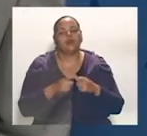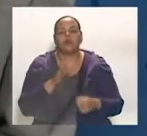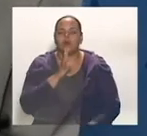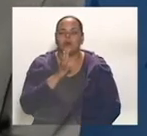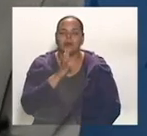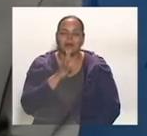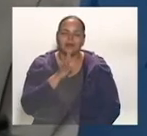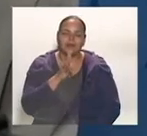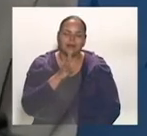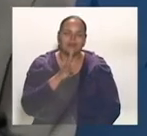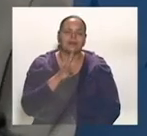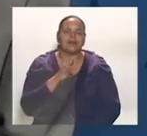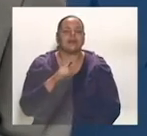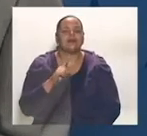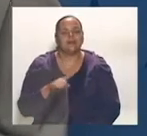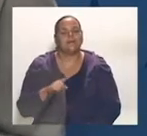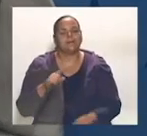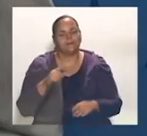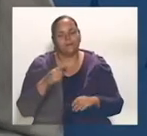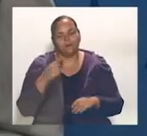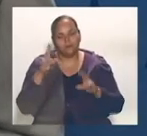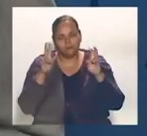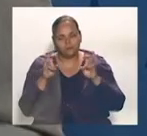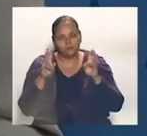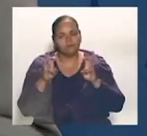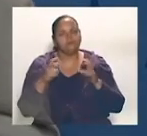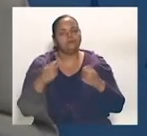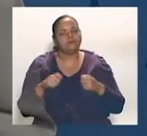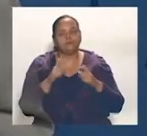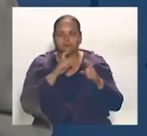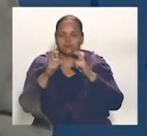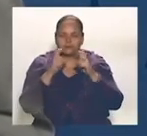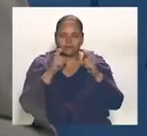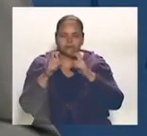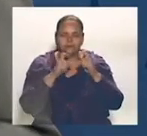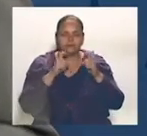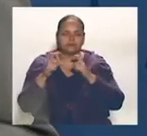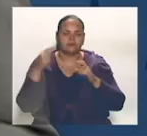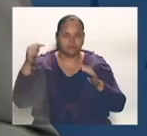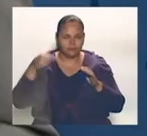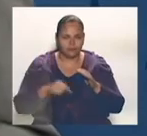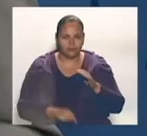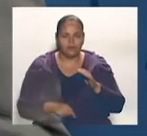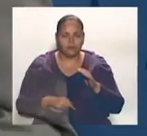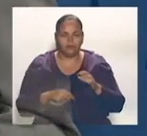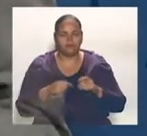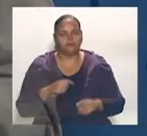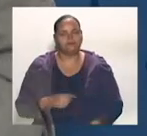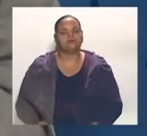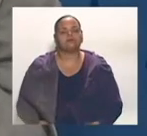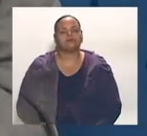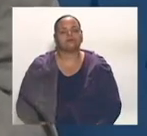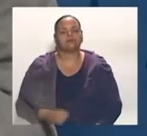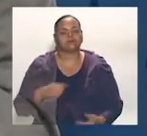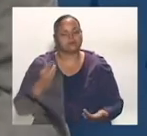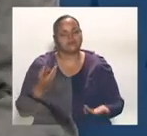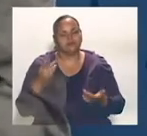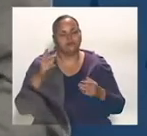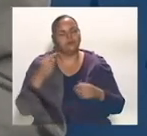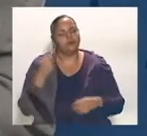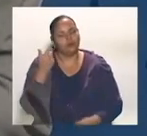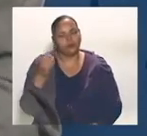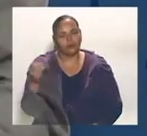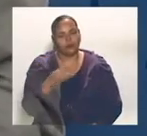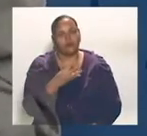né? A gente tem a opinião técnica, né, do Martinho, temos a opinião do senhor, que também é médico, infectologista e conhece da matéria.